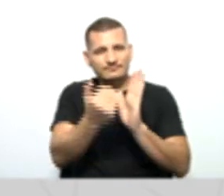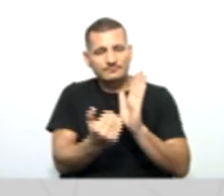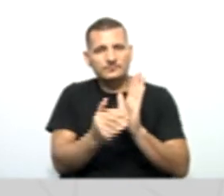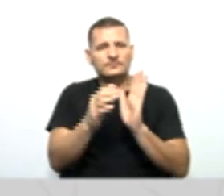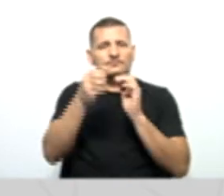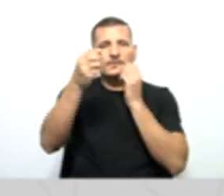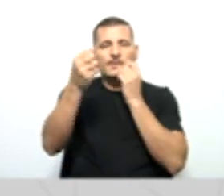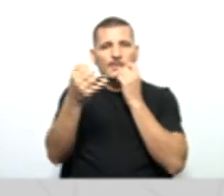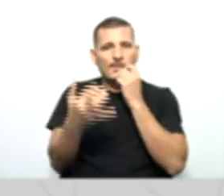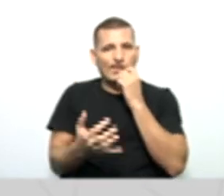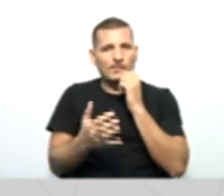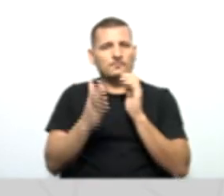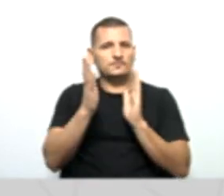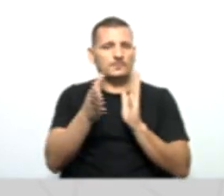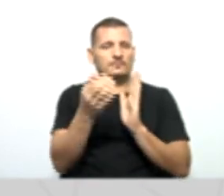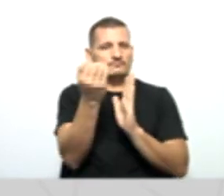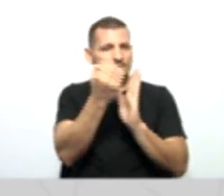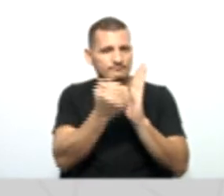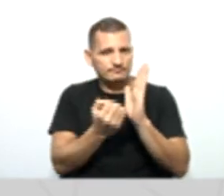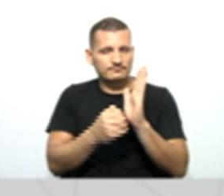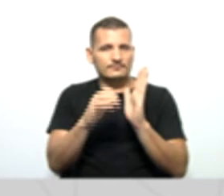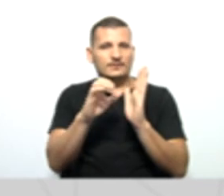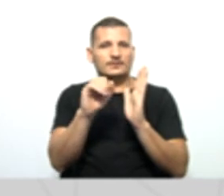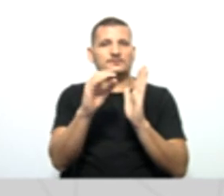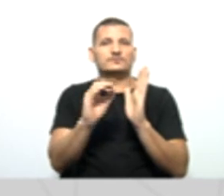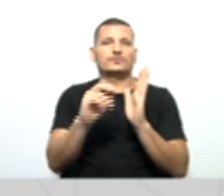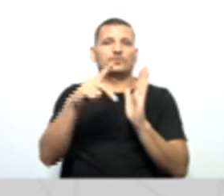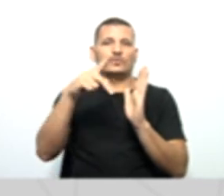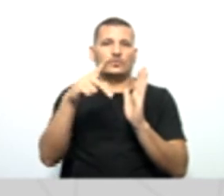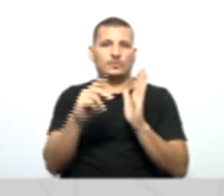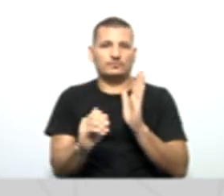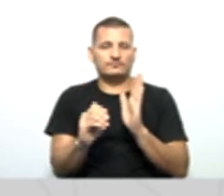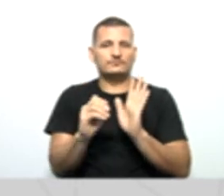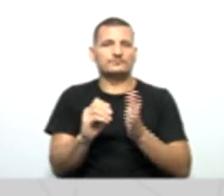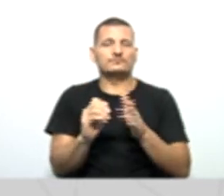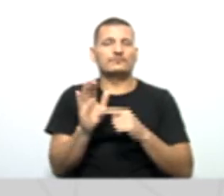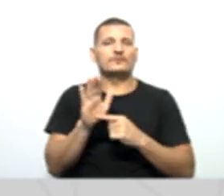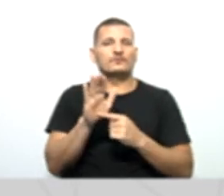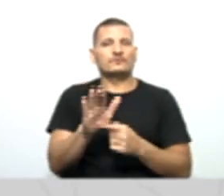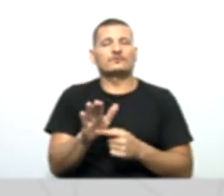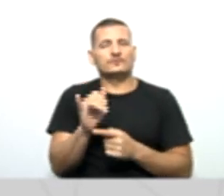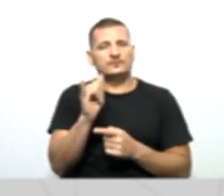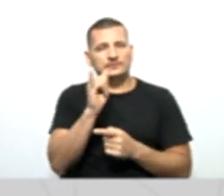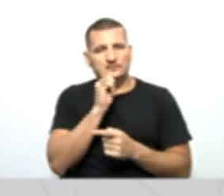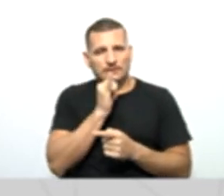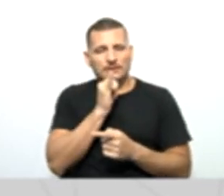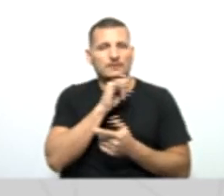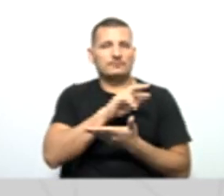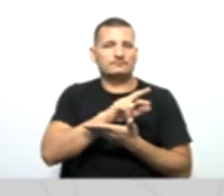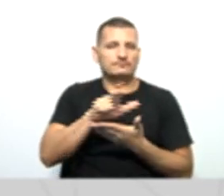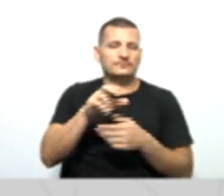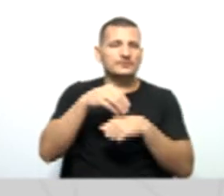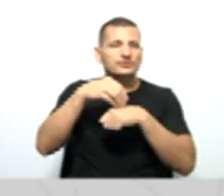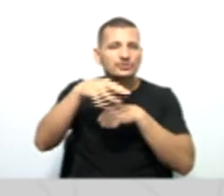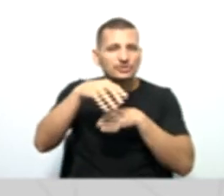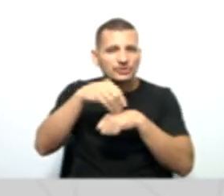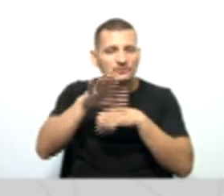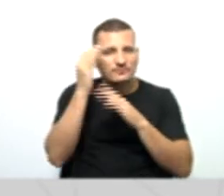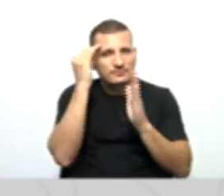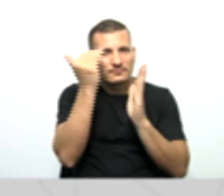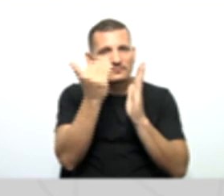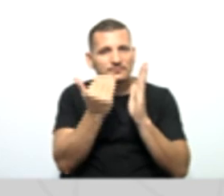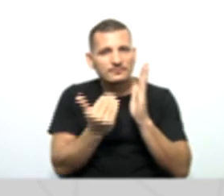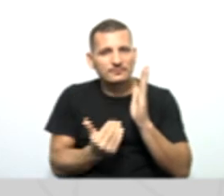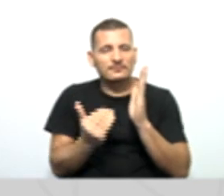escopo, praticamente foi mais da metade da aula. A gente deu exemplos lá da dica que você tem que seguir, as dicas,